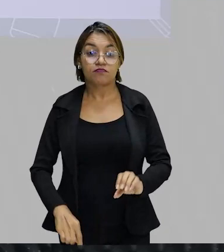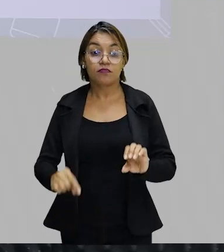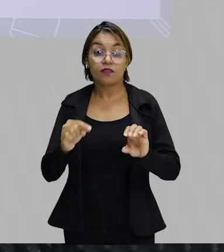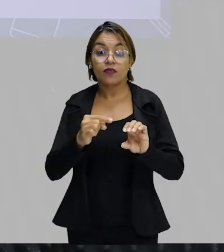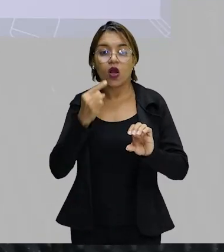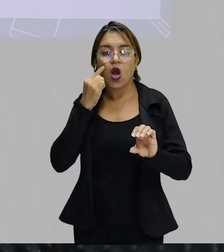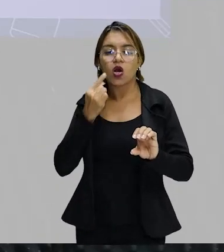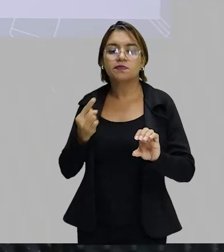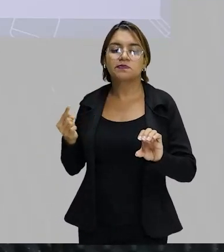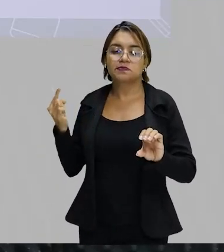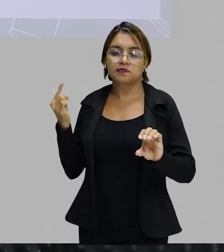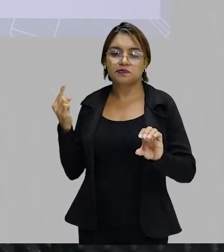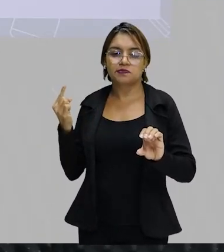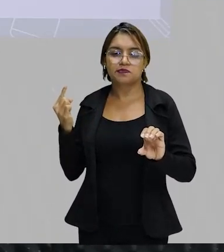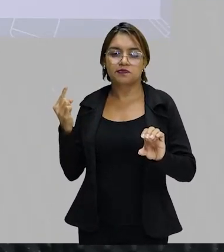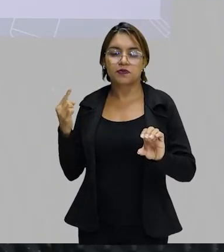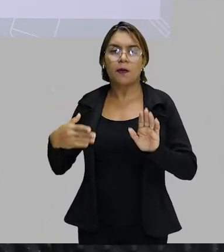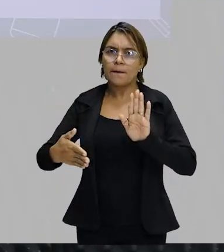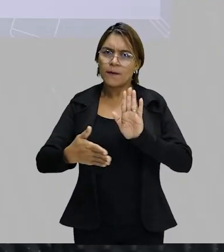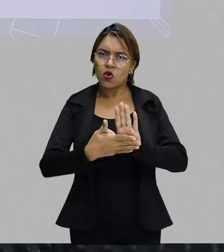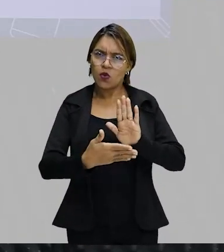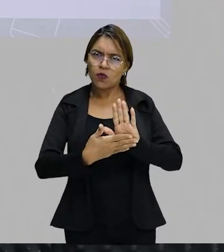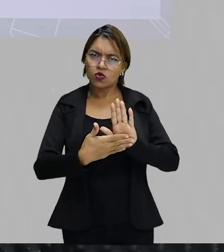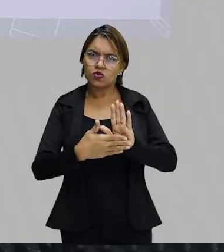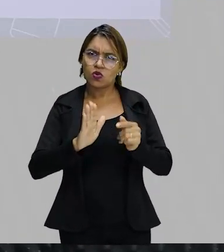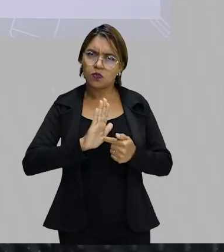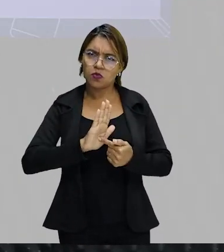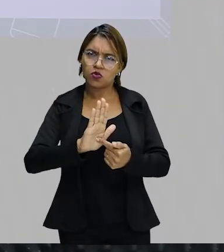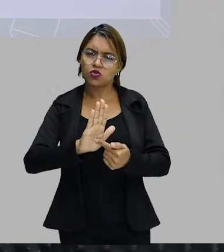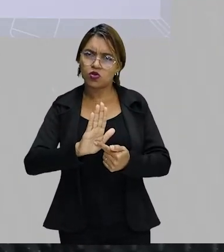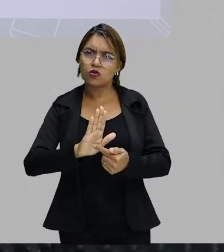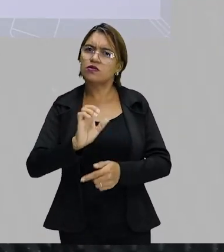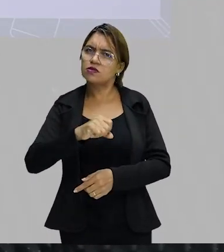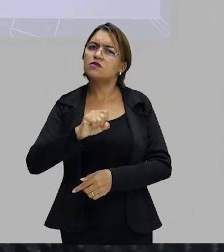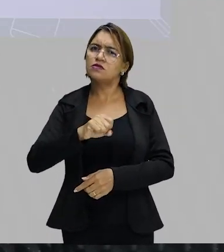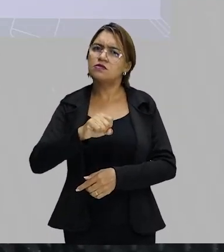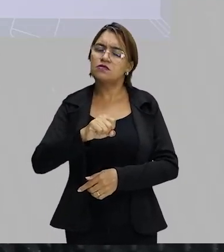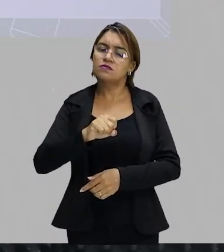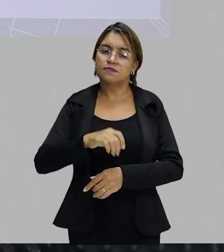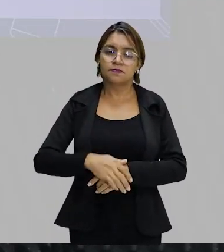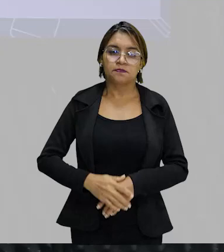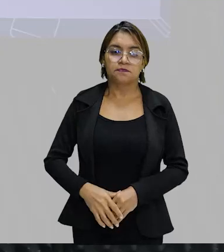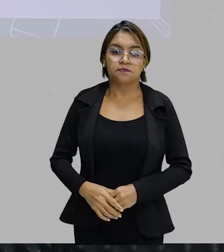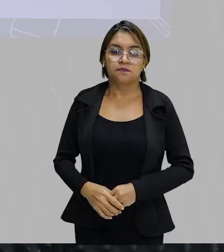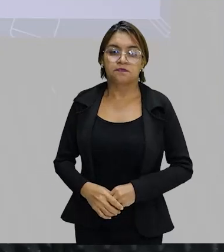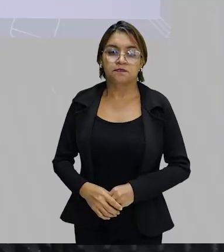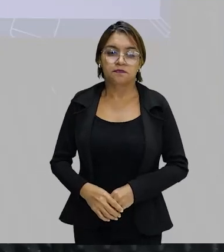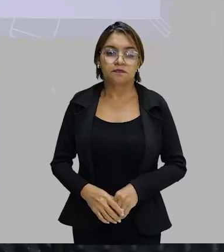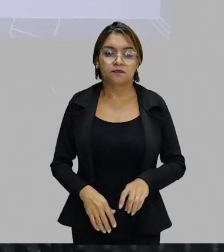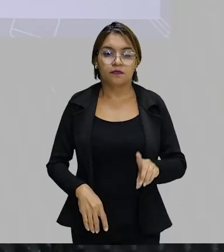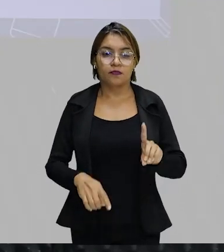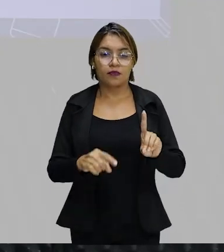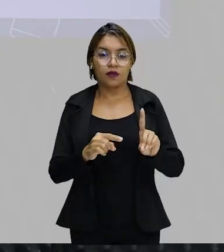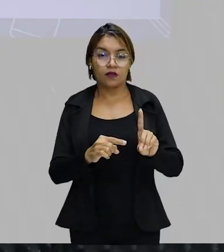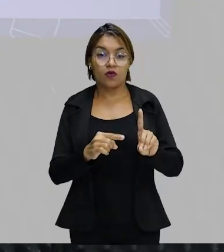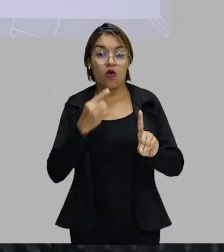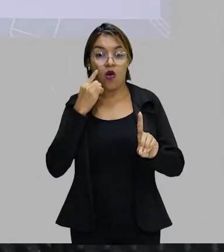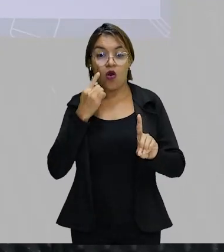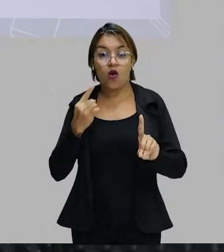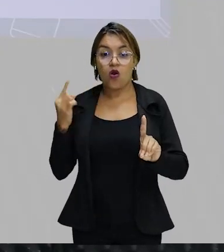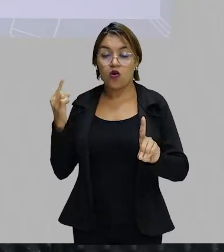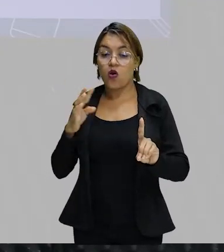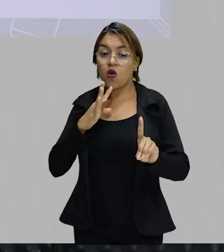Não tratou das proposições? Tratou proposições, enunciados e sentenças. Ele tratou. Ficou conhecida como